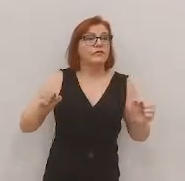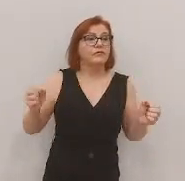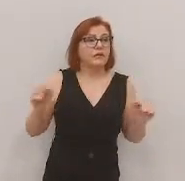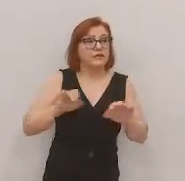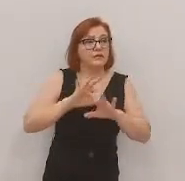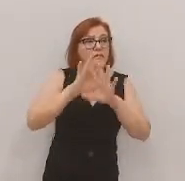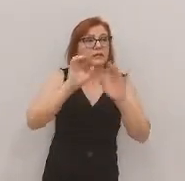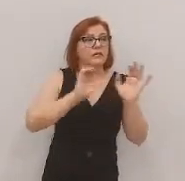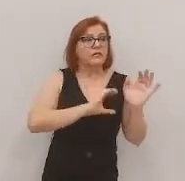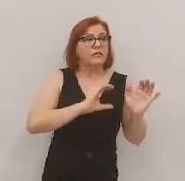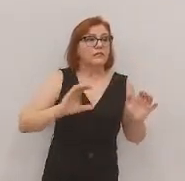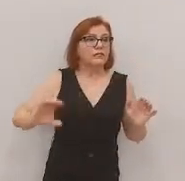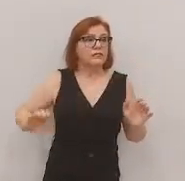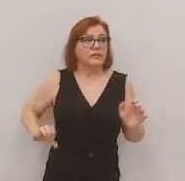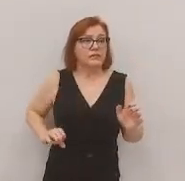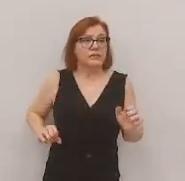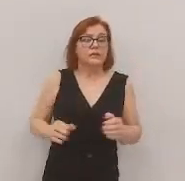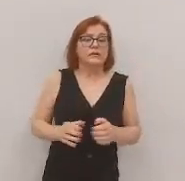Irmãos,